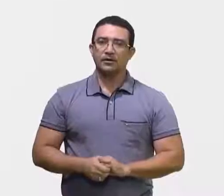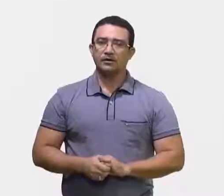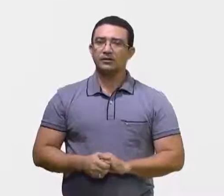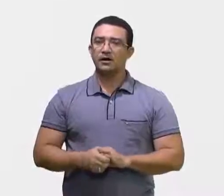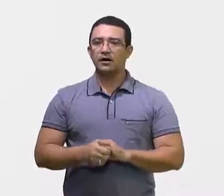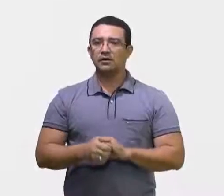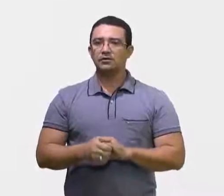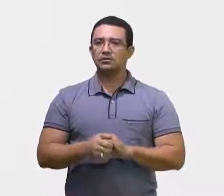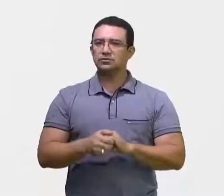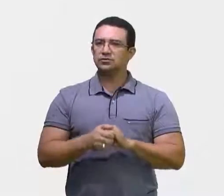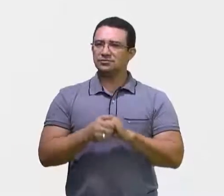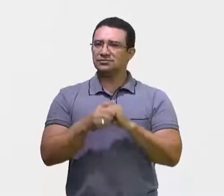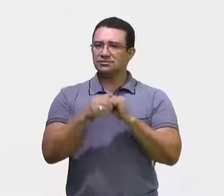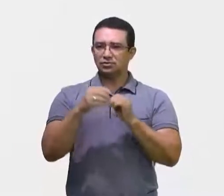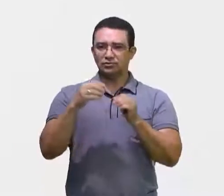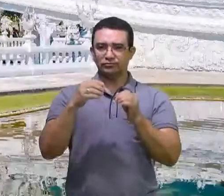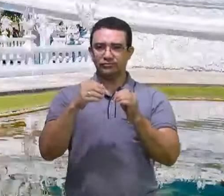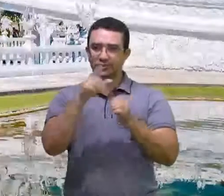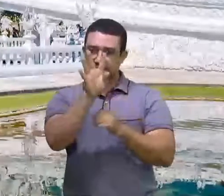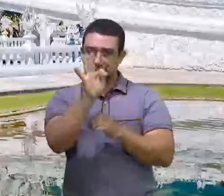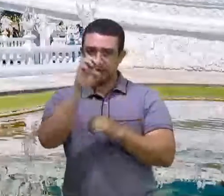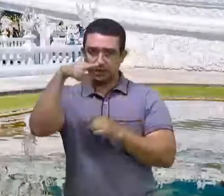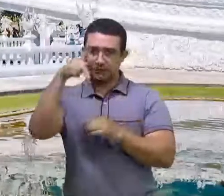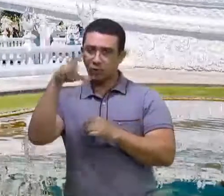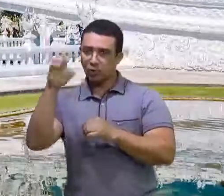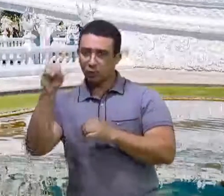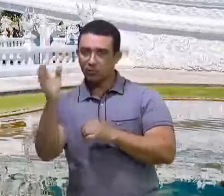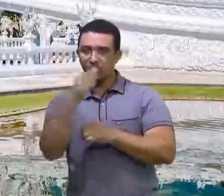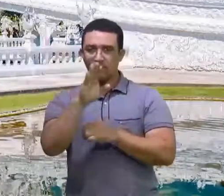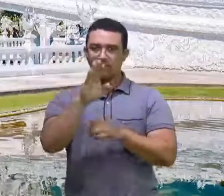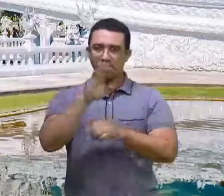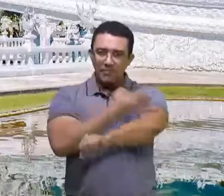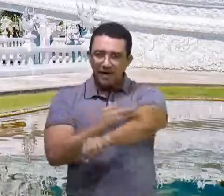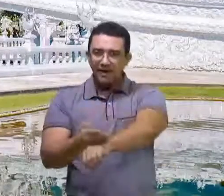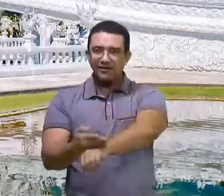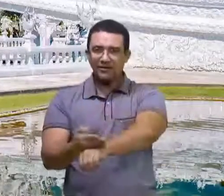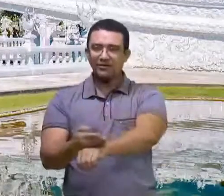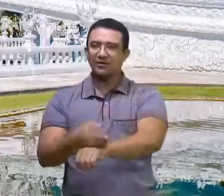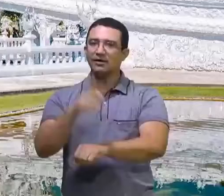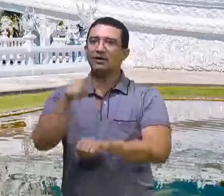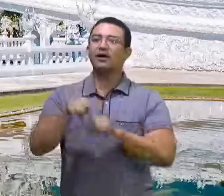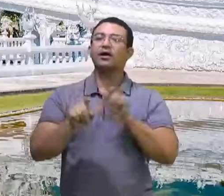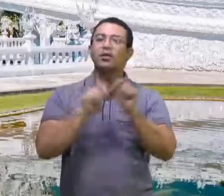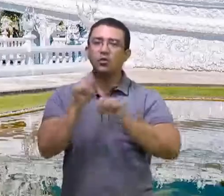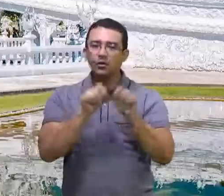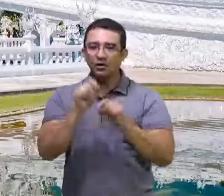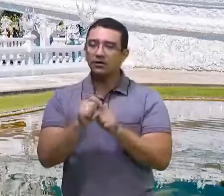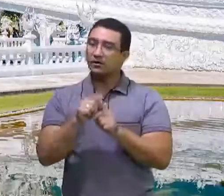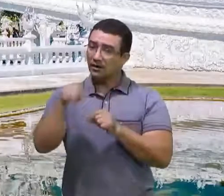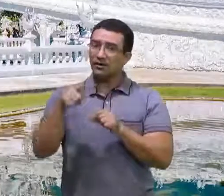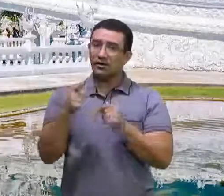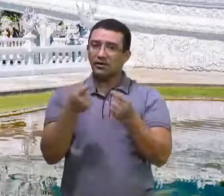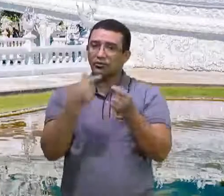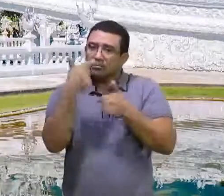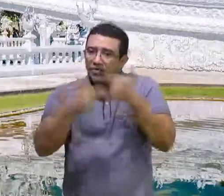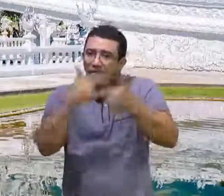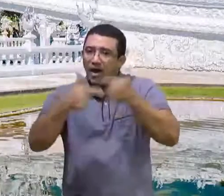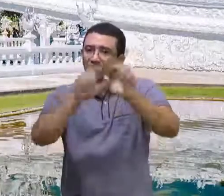o Templo Branco, como a gente vai observar aí na nossa próxima imagem, ele é mais considerado uma obra de